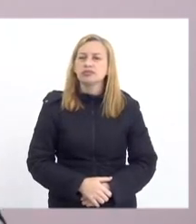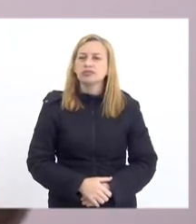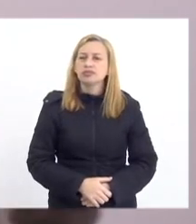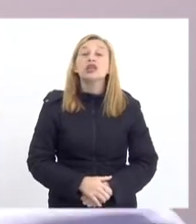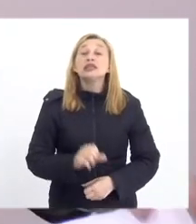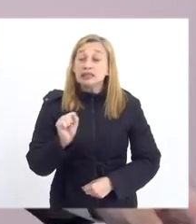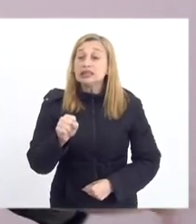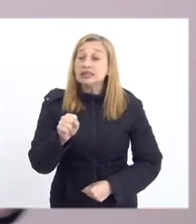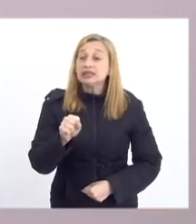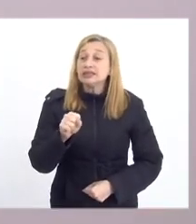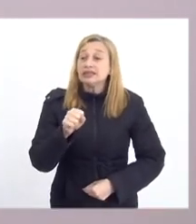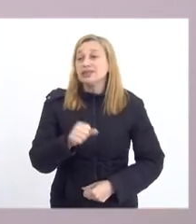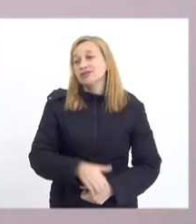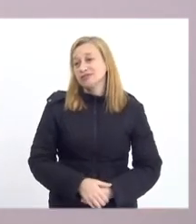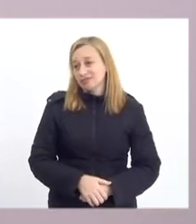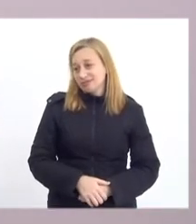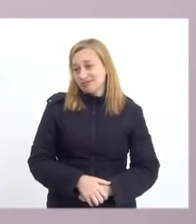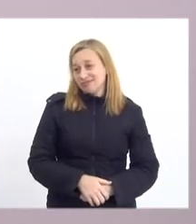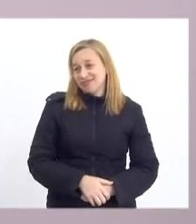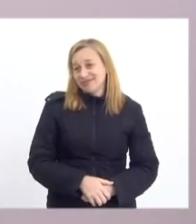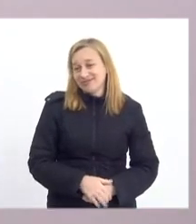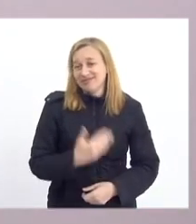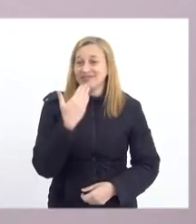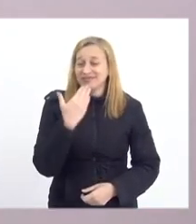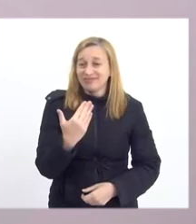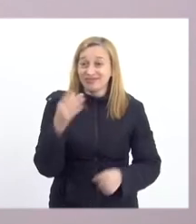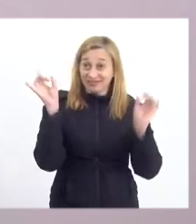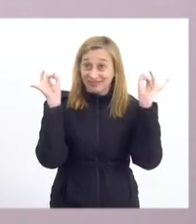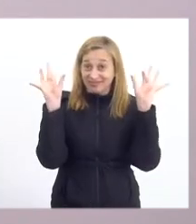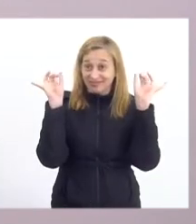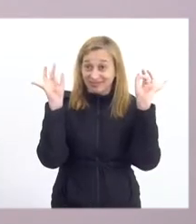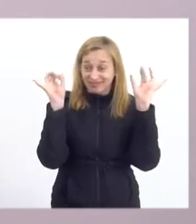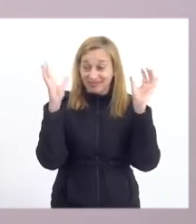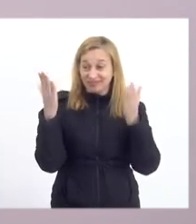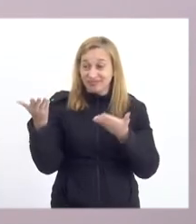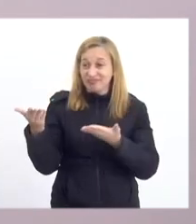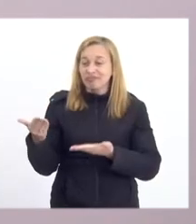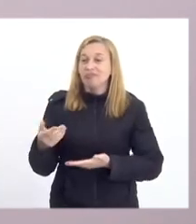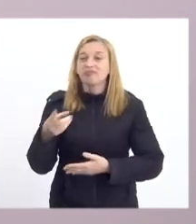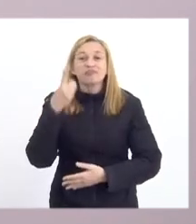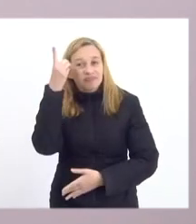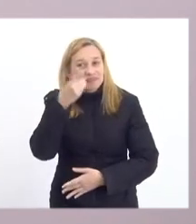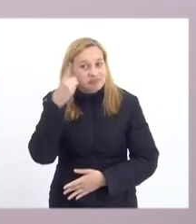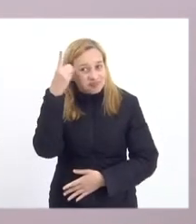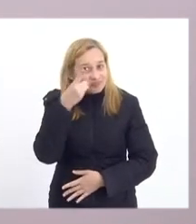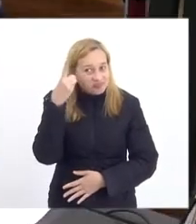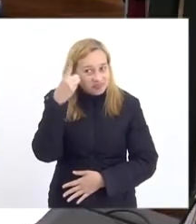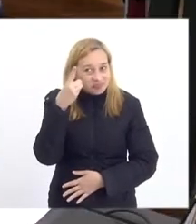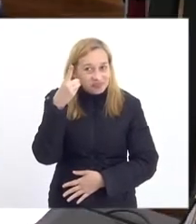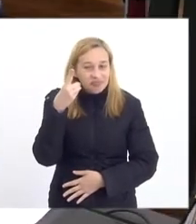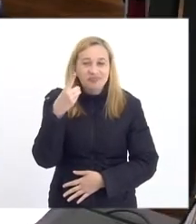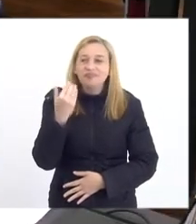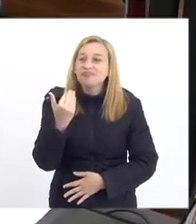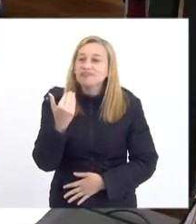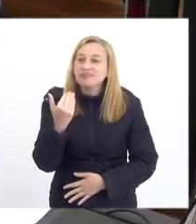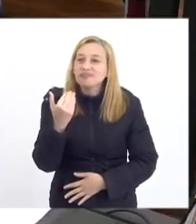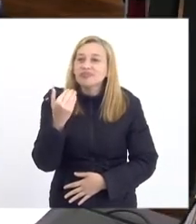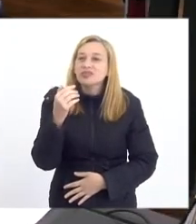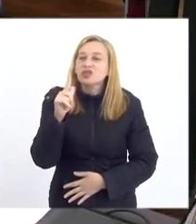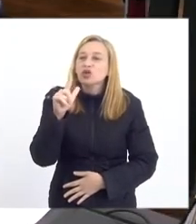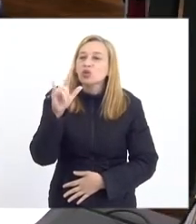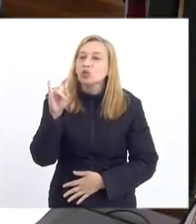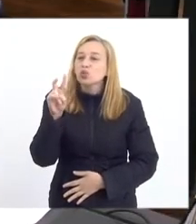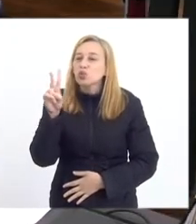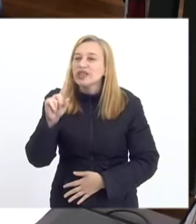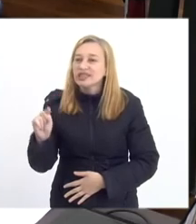Ah, sim. É, há um pedido especial que me foi feito pelo deputado. Qual é o nome? Que é o deputado Luiz